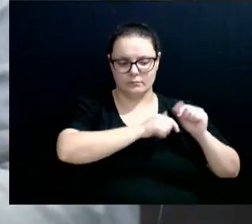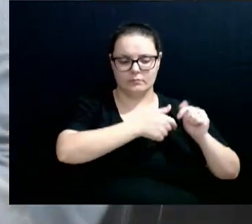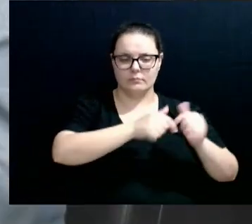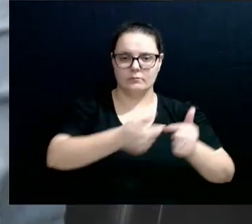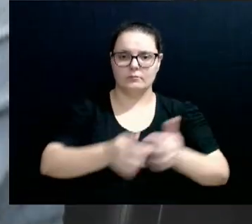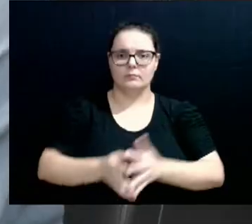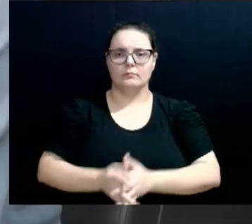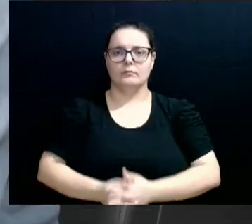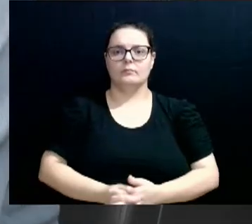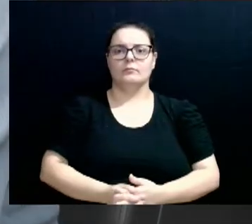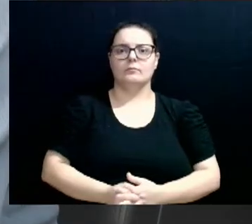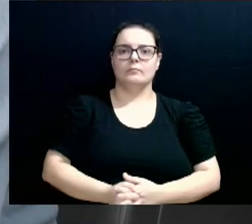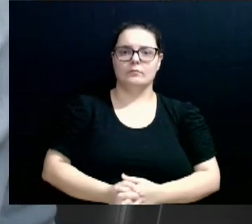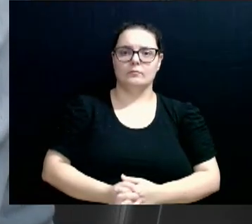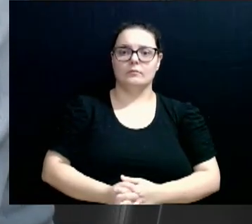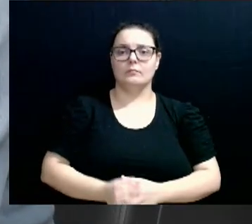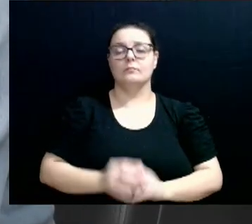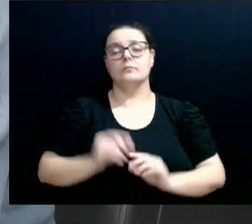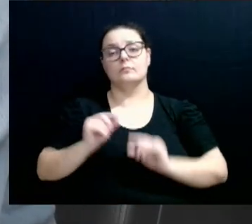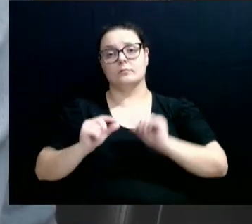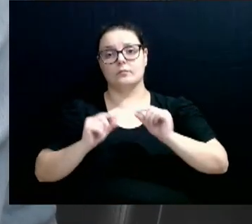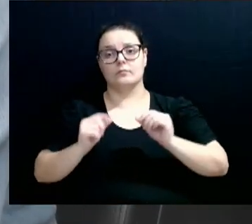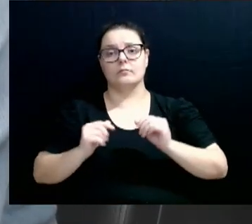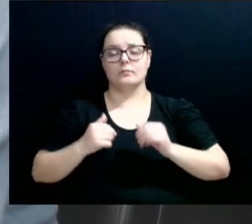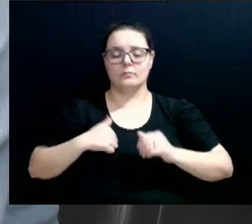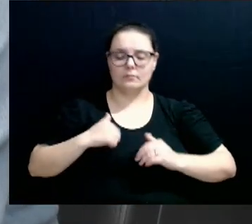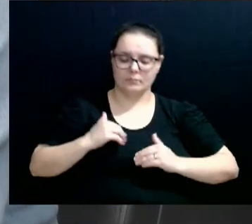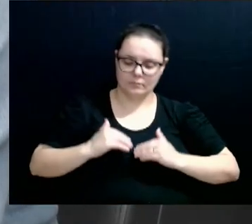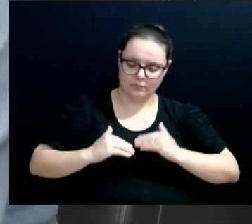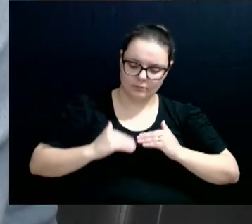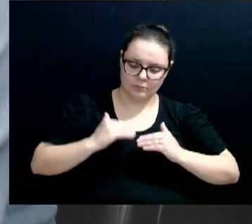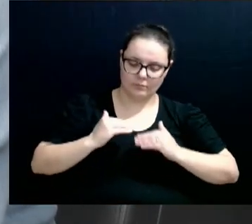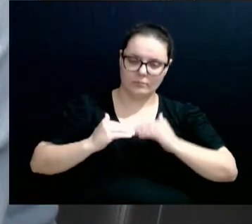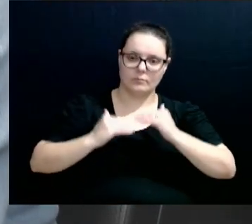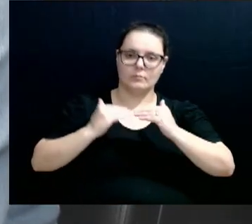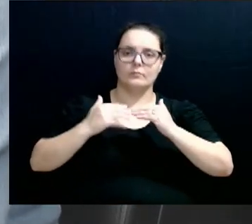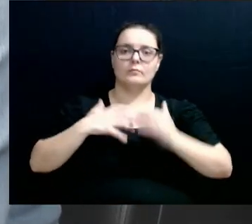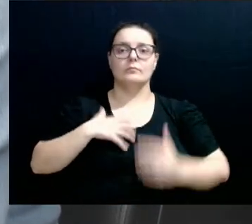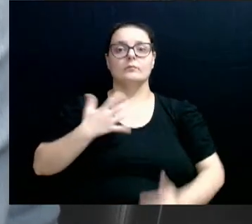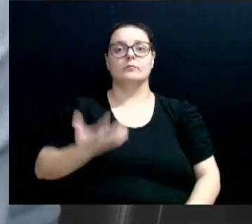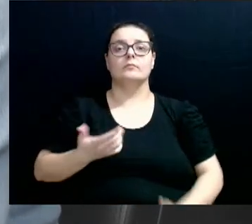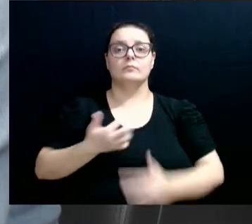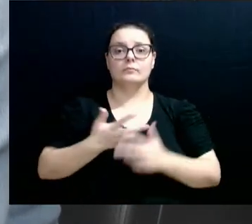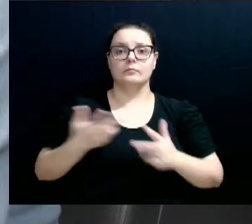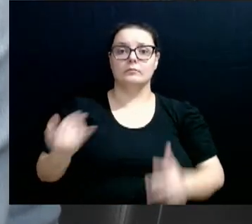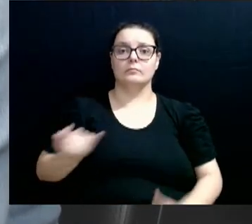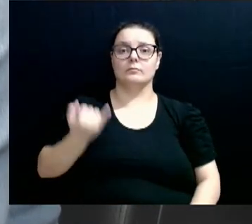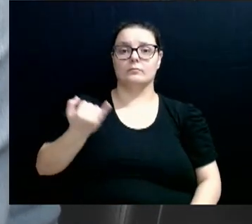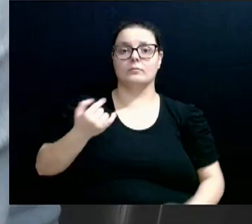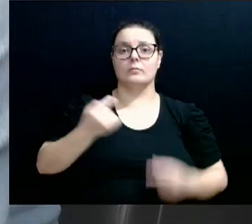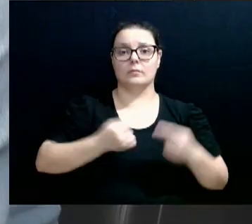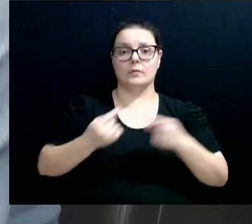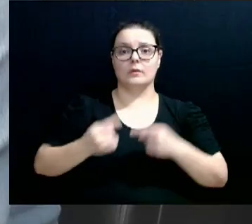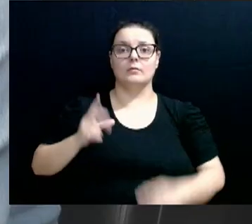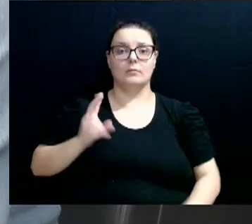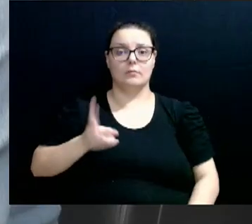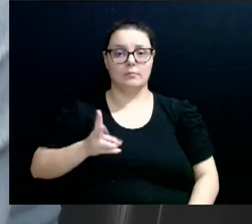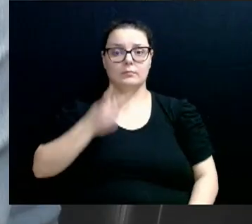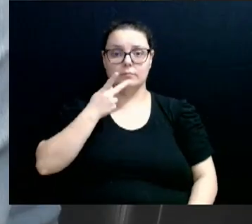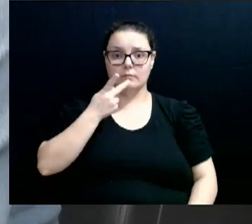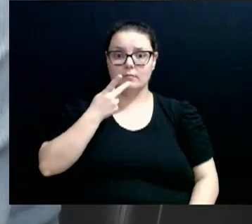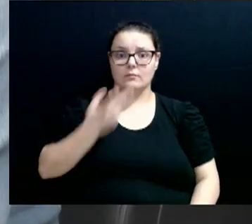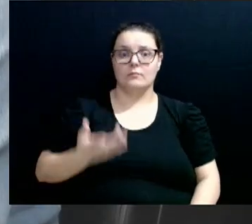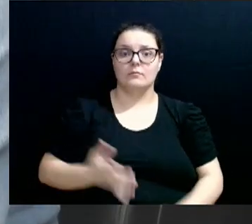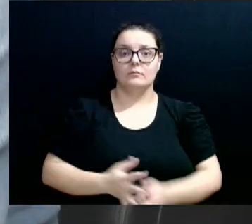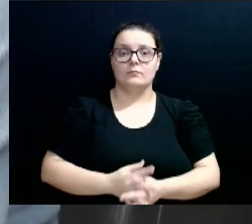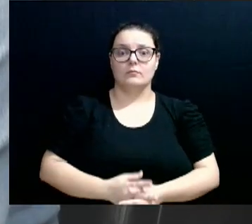que foi um pouco me formando para isso. Mas uma coisa importante que a gente tem que discutir, eu sempre falo, a gente sempre debate